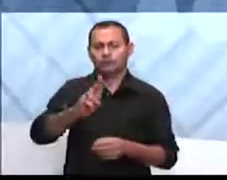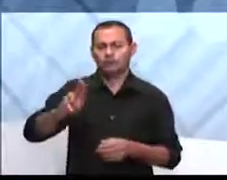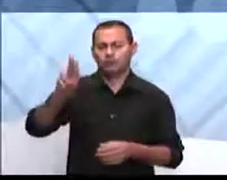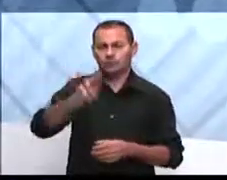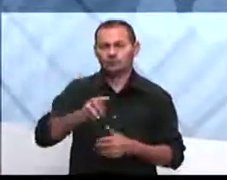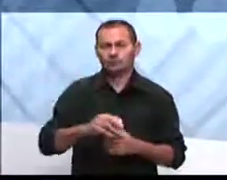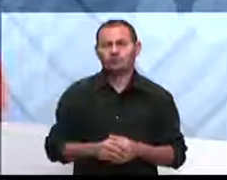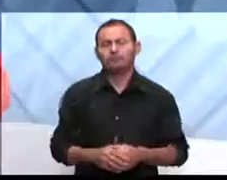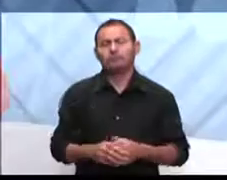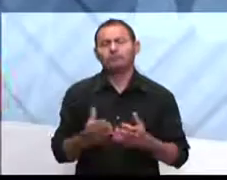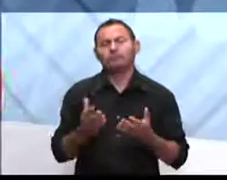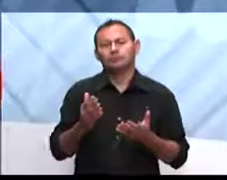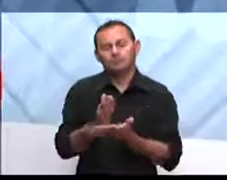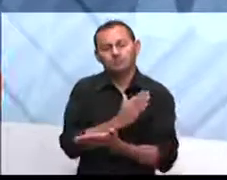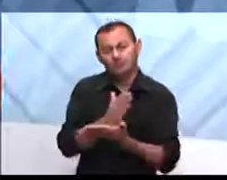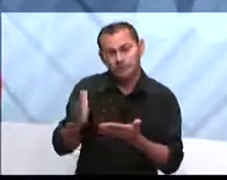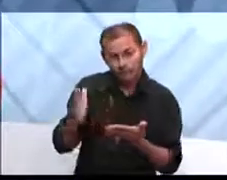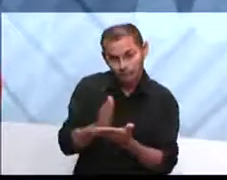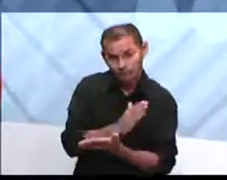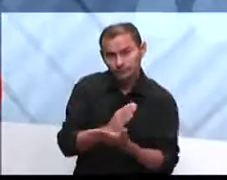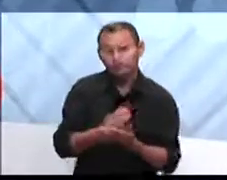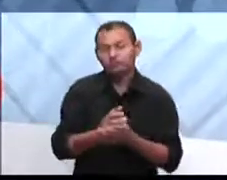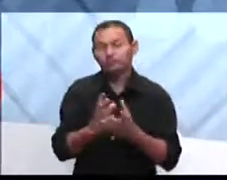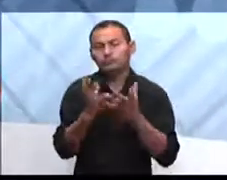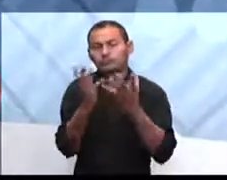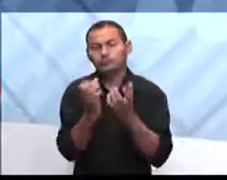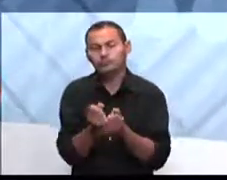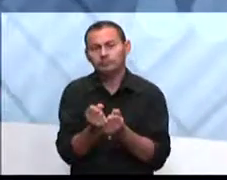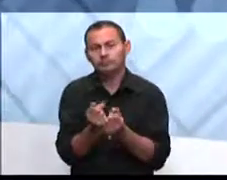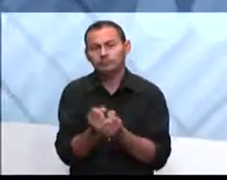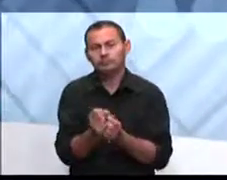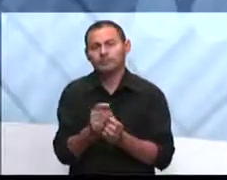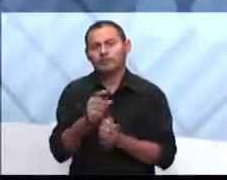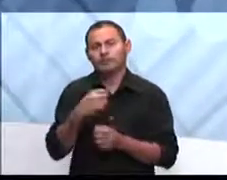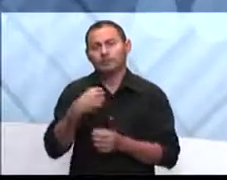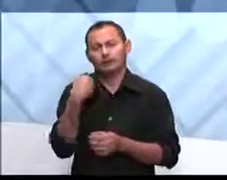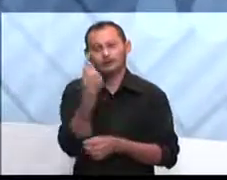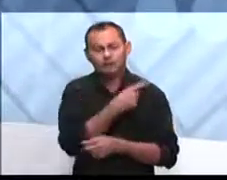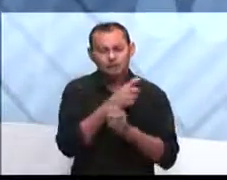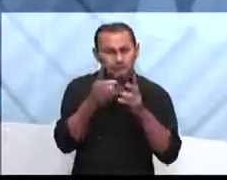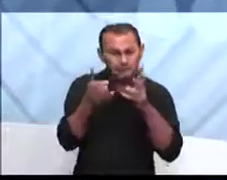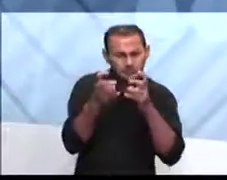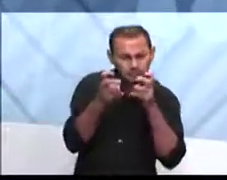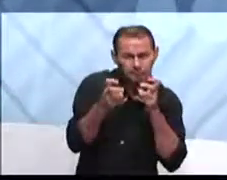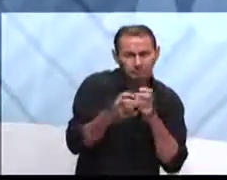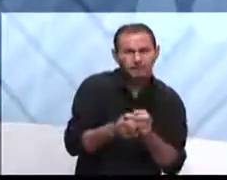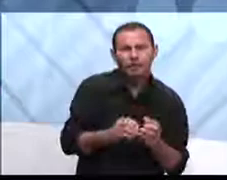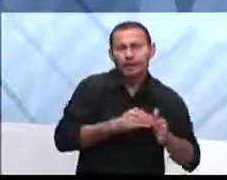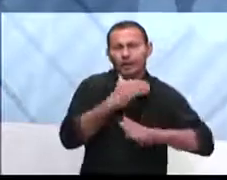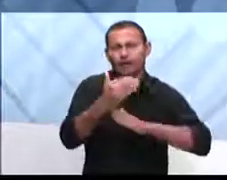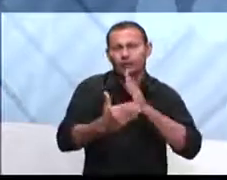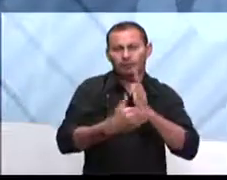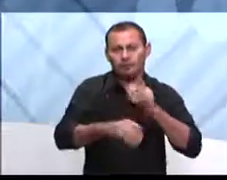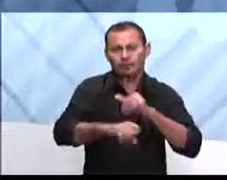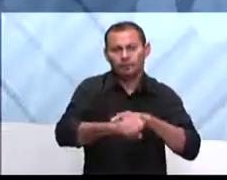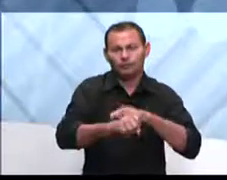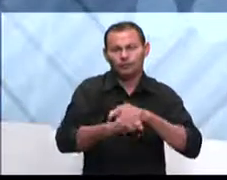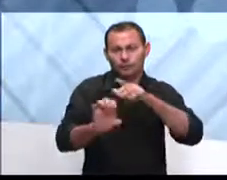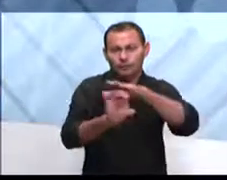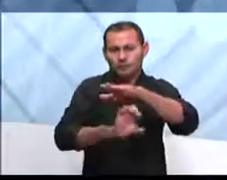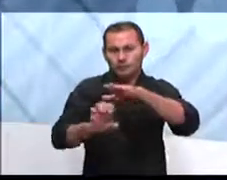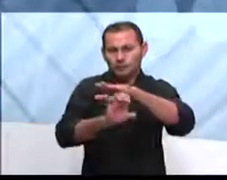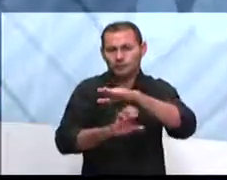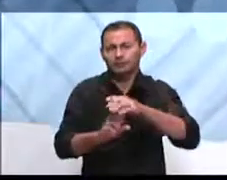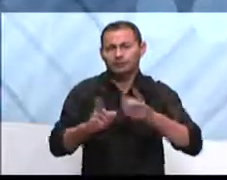consumidor. Então, algumas considerações, né, a gente percebe aí que a todo momento as empresas